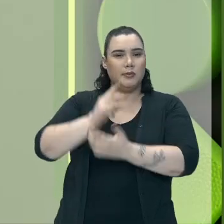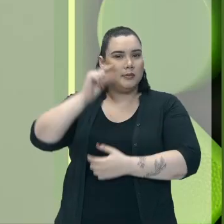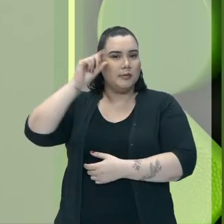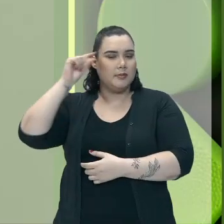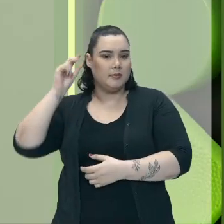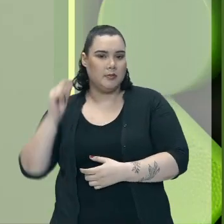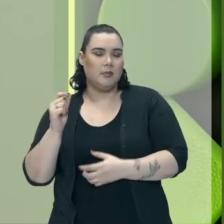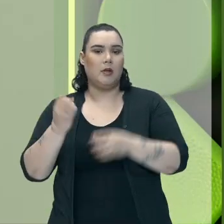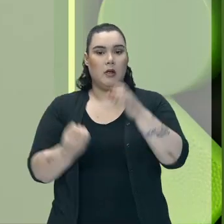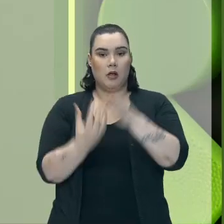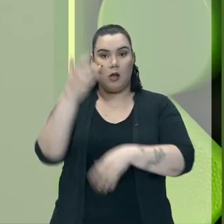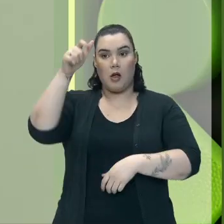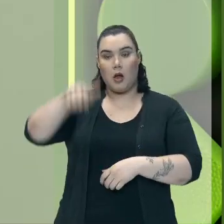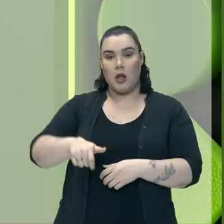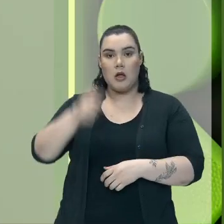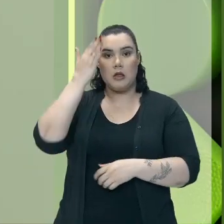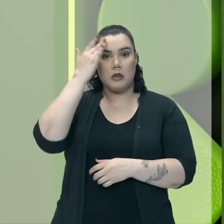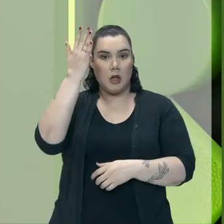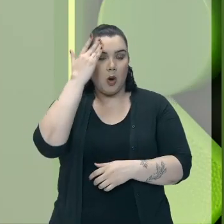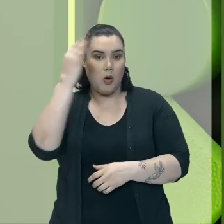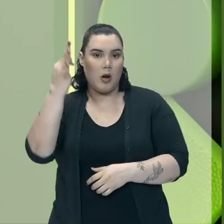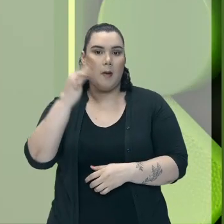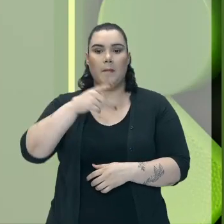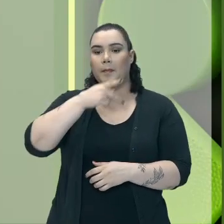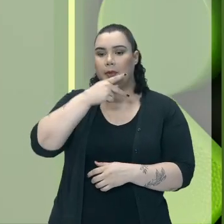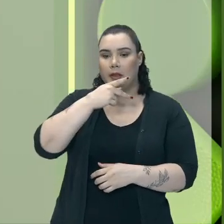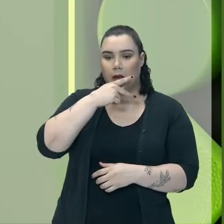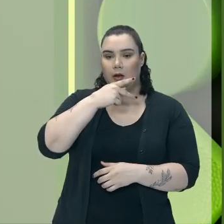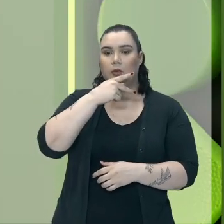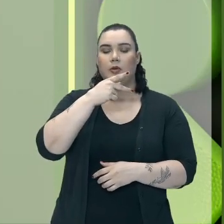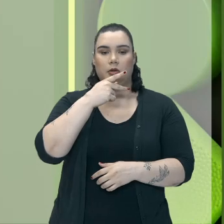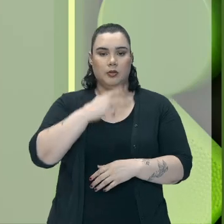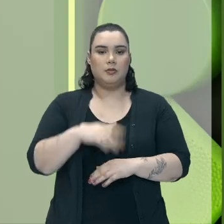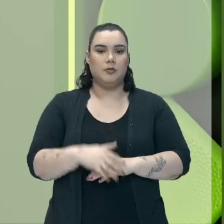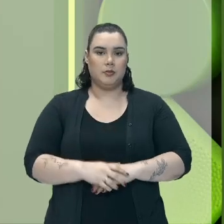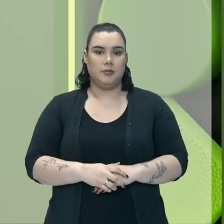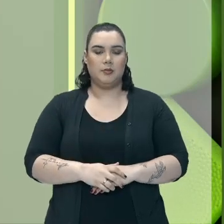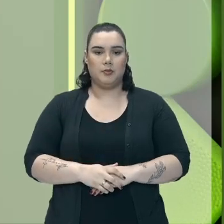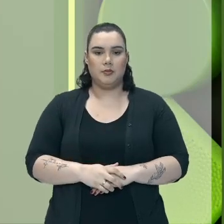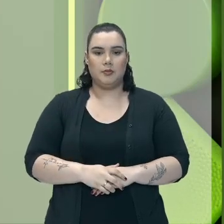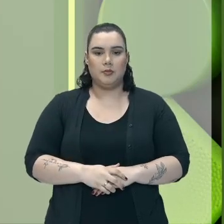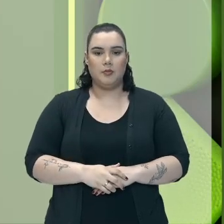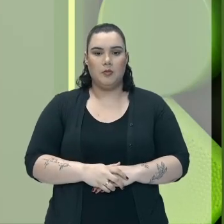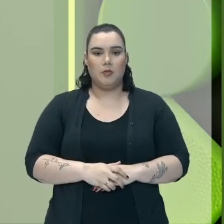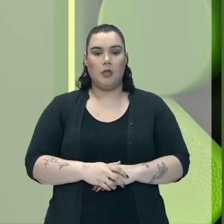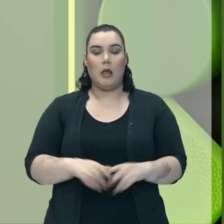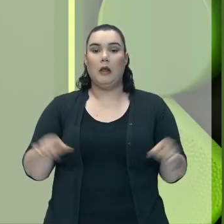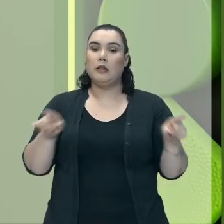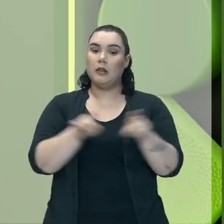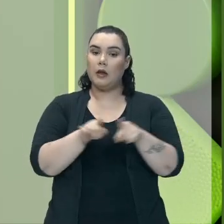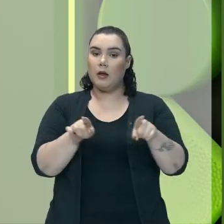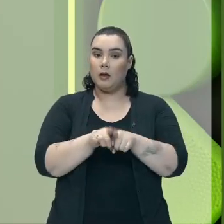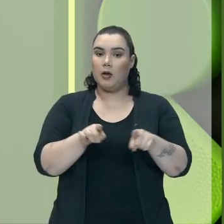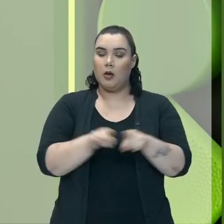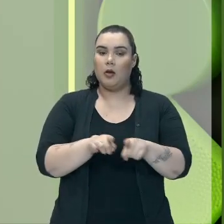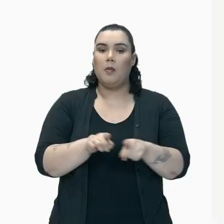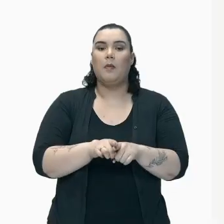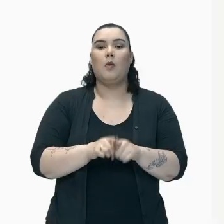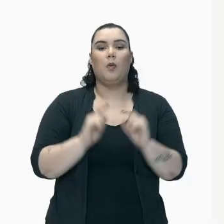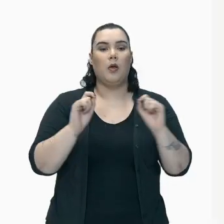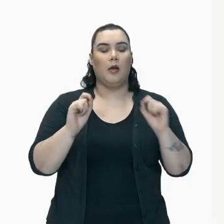feitos por Pitágoras na Grécia Antiga, tá legal? E aí temos também o nosso ano,